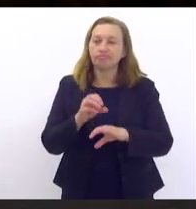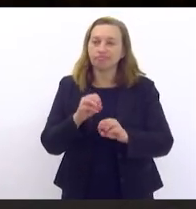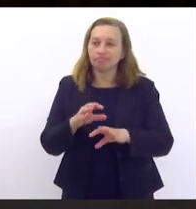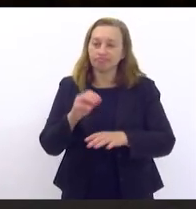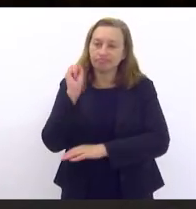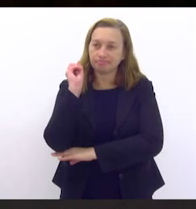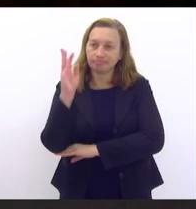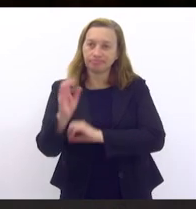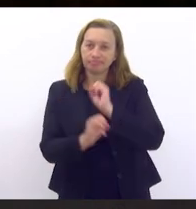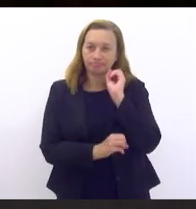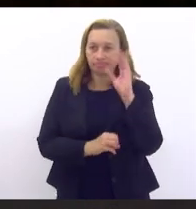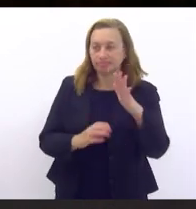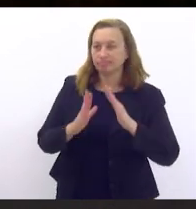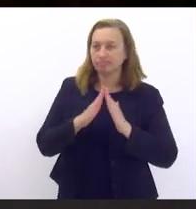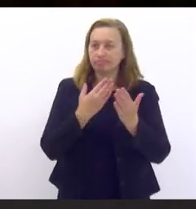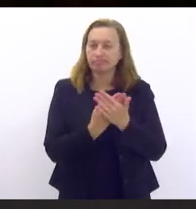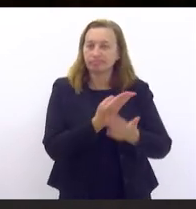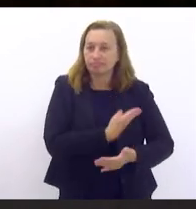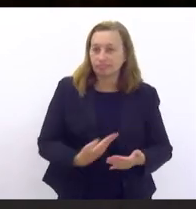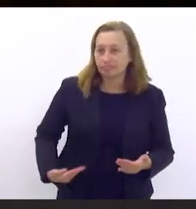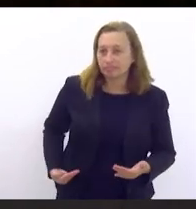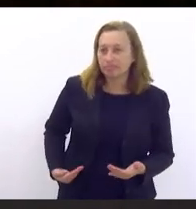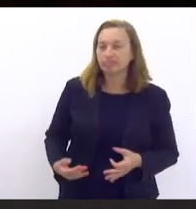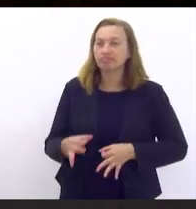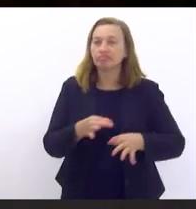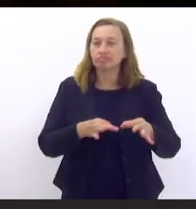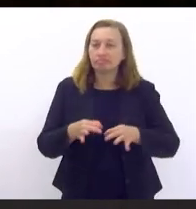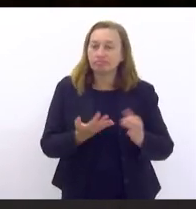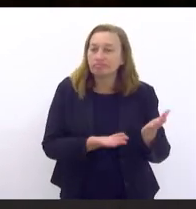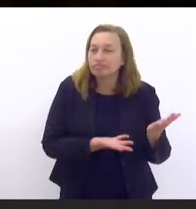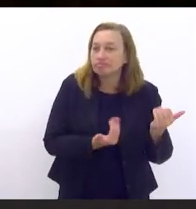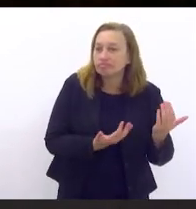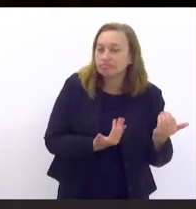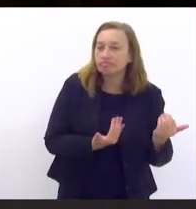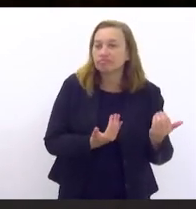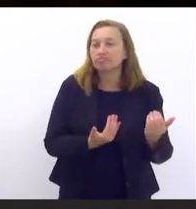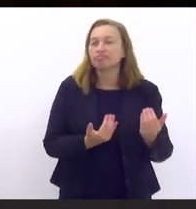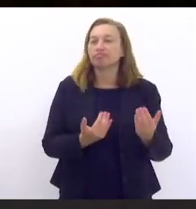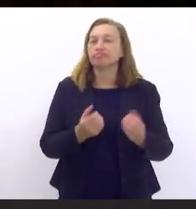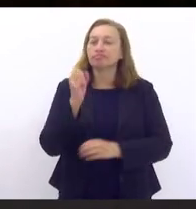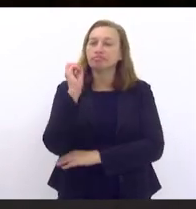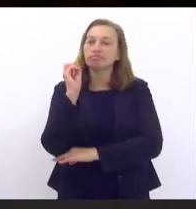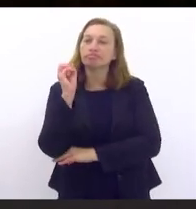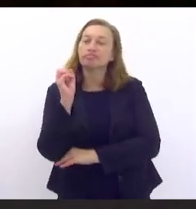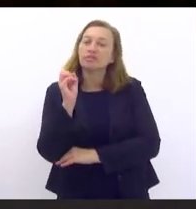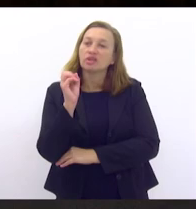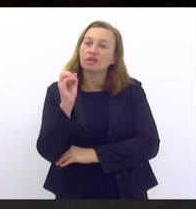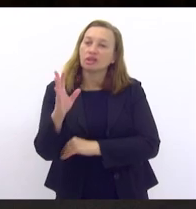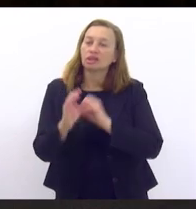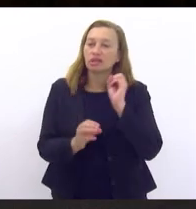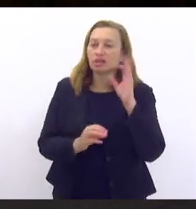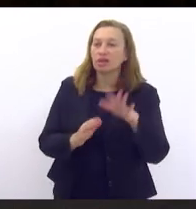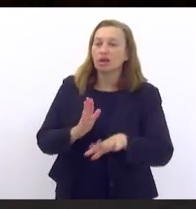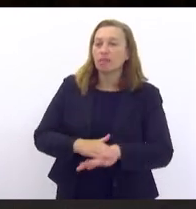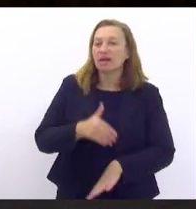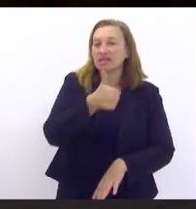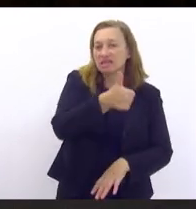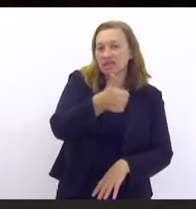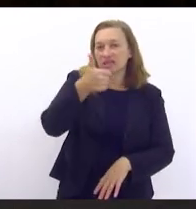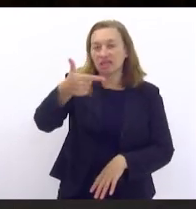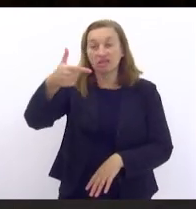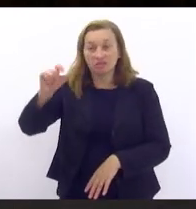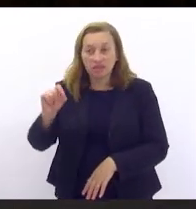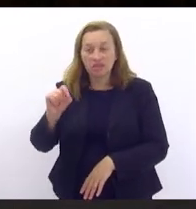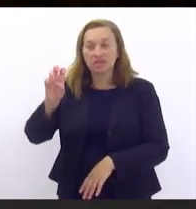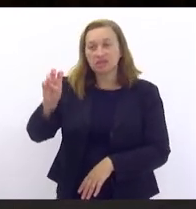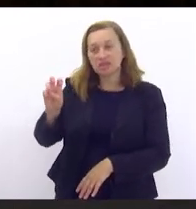a partir das escolas o governo do estado tem um programa chamado ambiente jovem é um programa que formou jovens demais de 125 comunidades